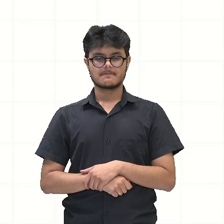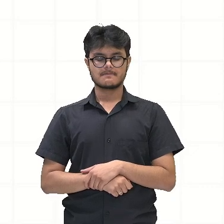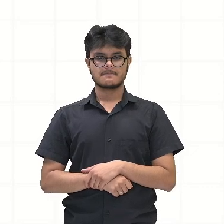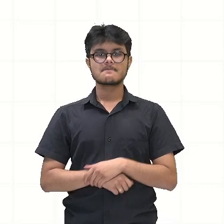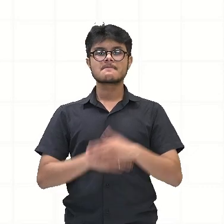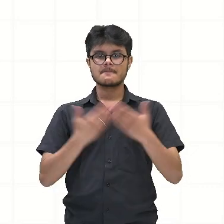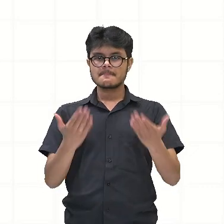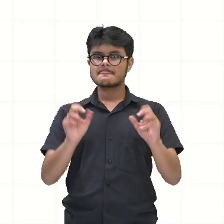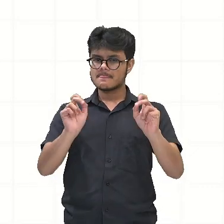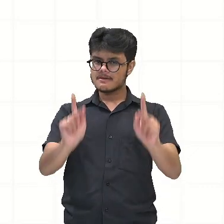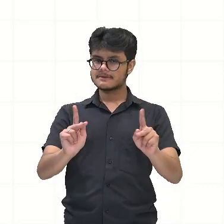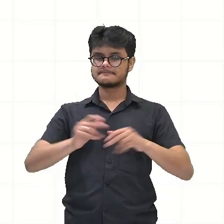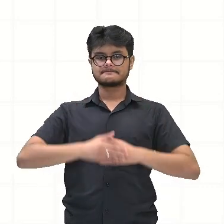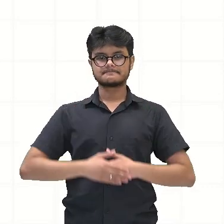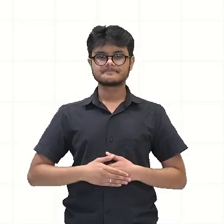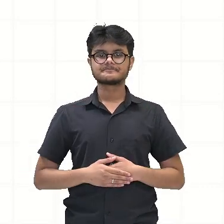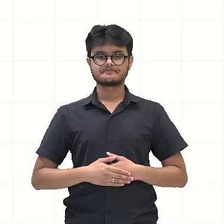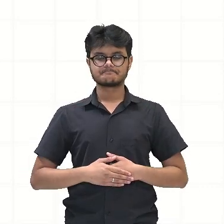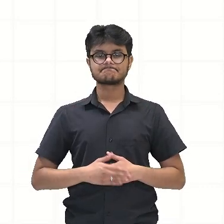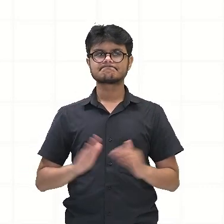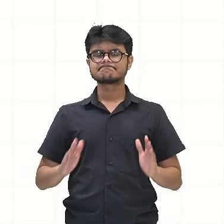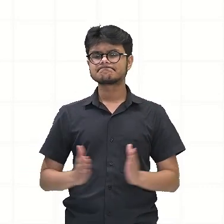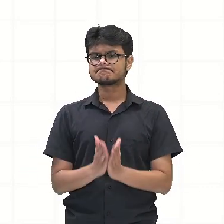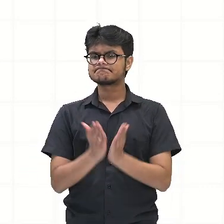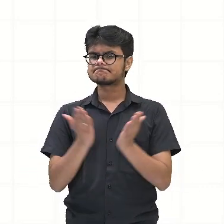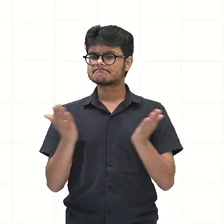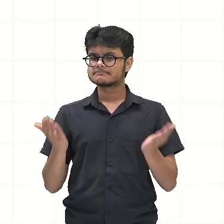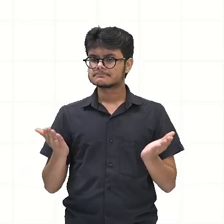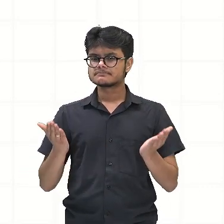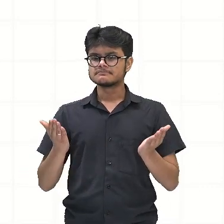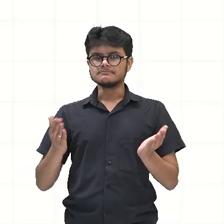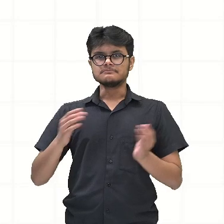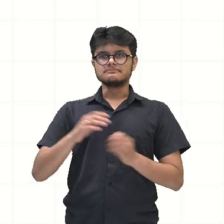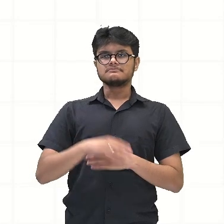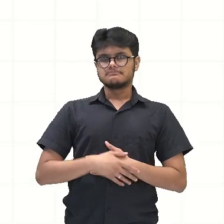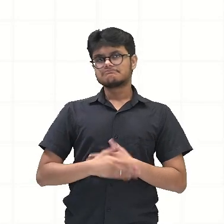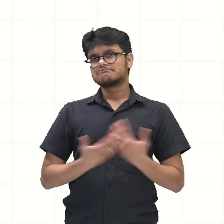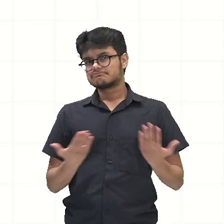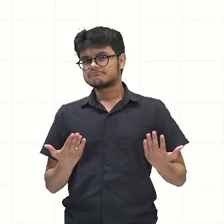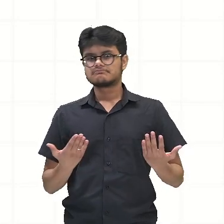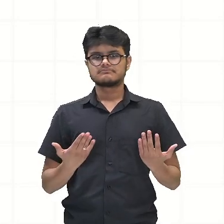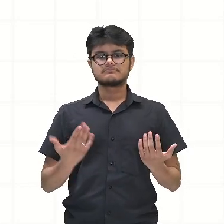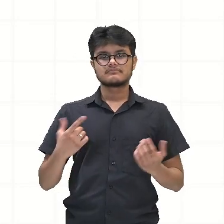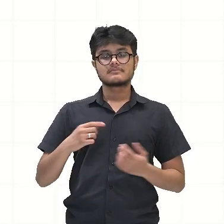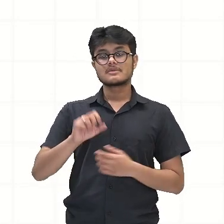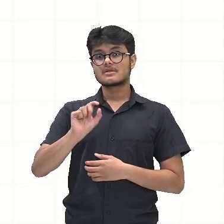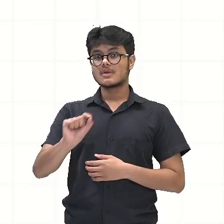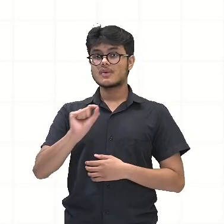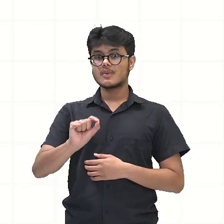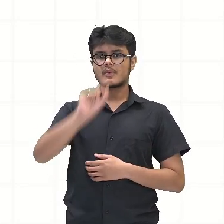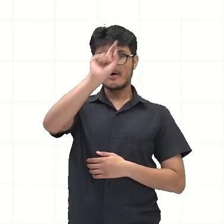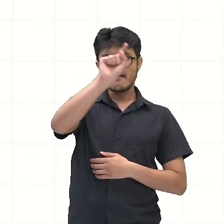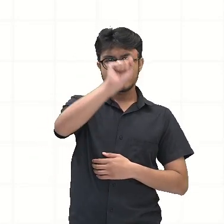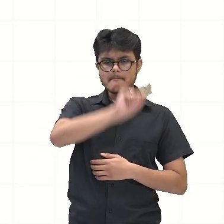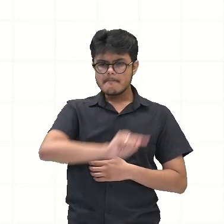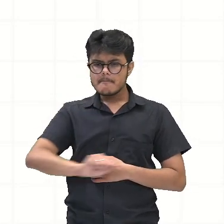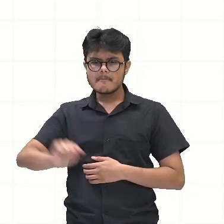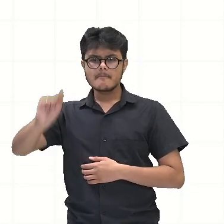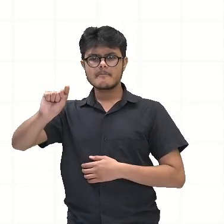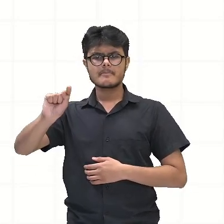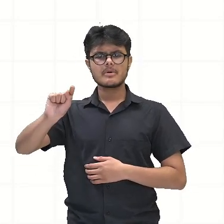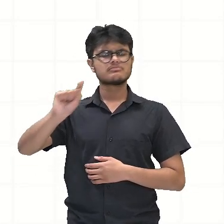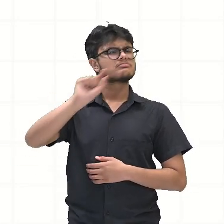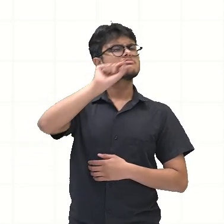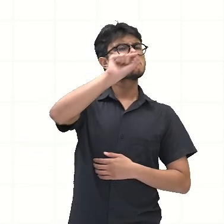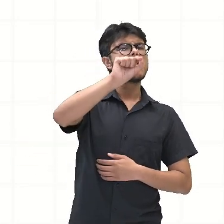que nós vamos definir é o ponto aonde o eixo x, a parábola, vai cortar o eixo y.